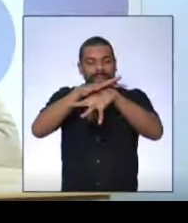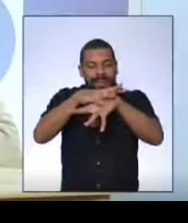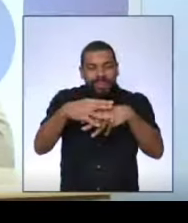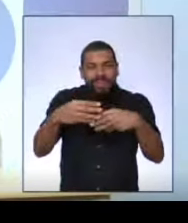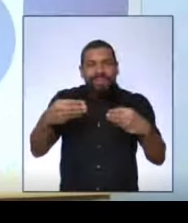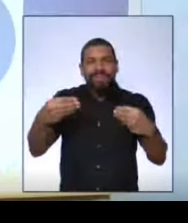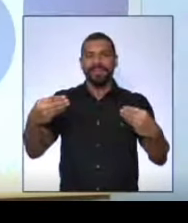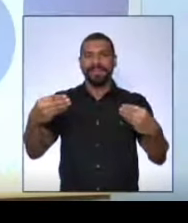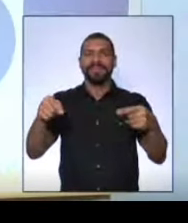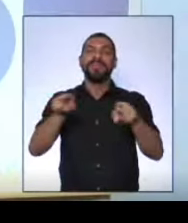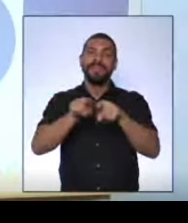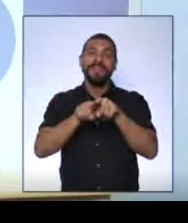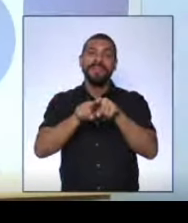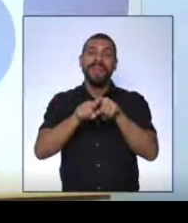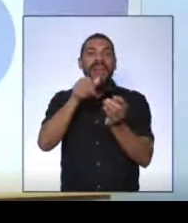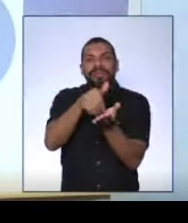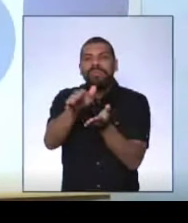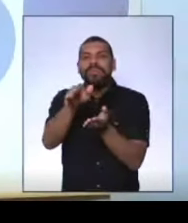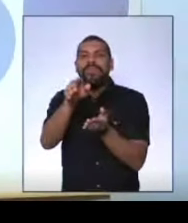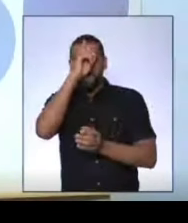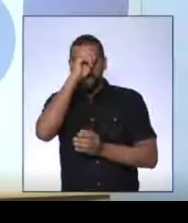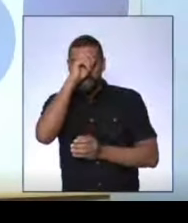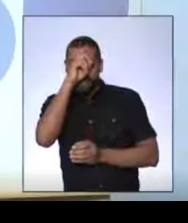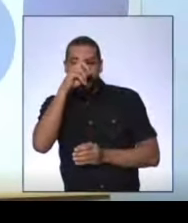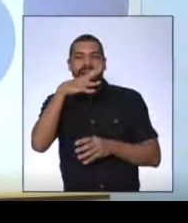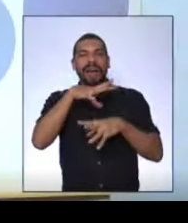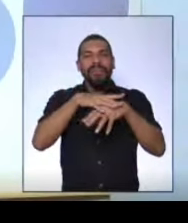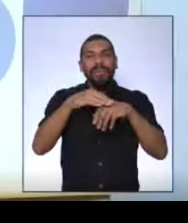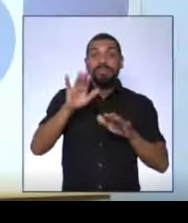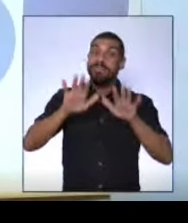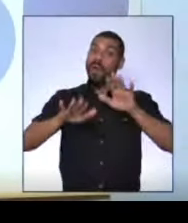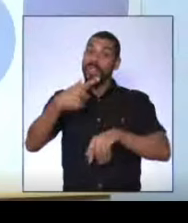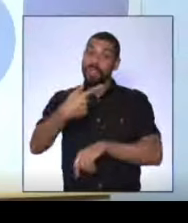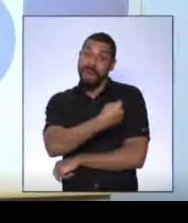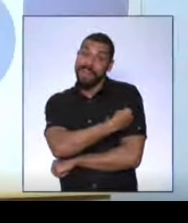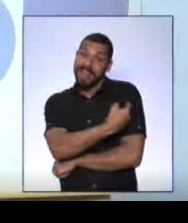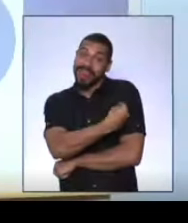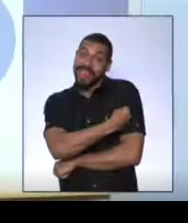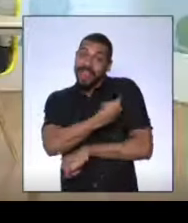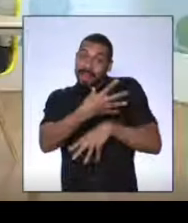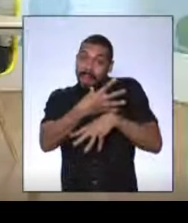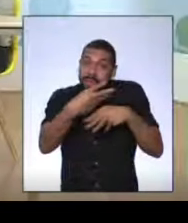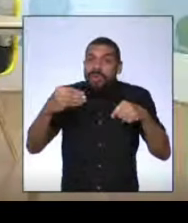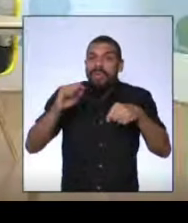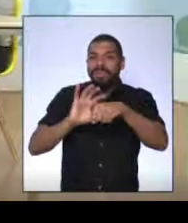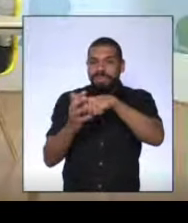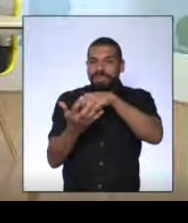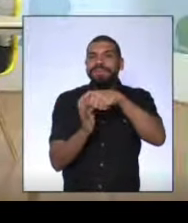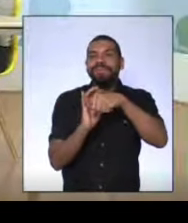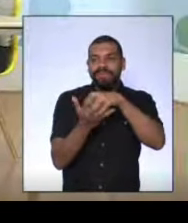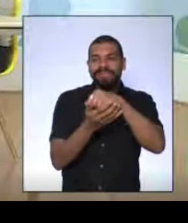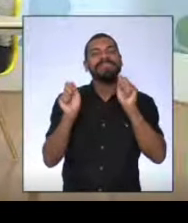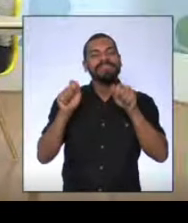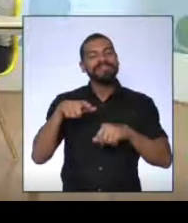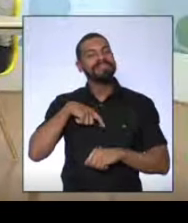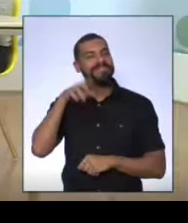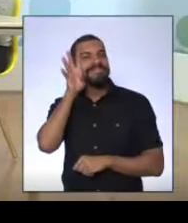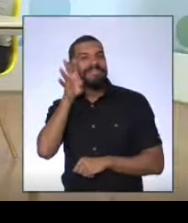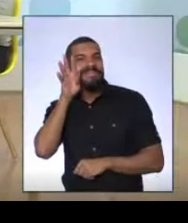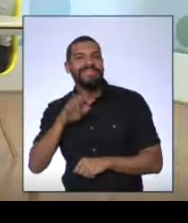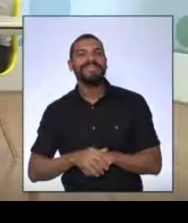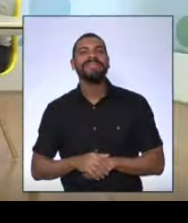pessoas saindo dos hospitais, uma possível vacina. Possível vacina. Acho que eu li algo sobre isso, bem interessante.